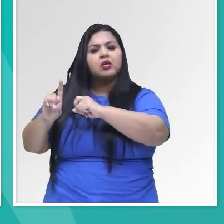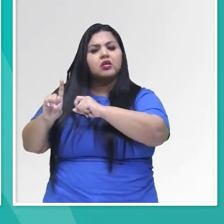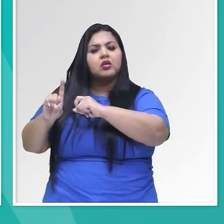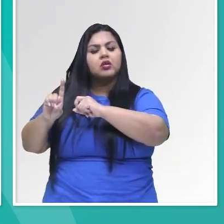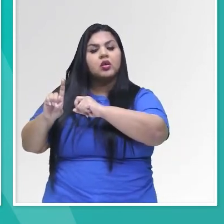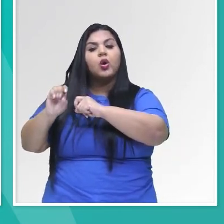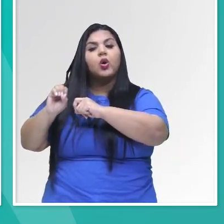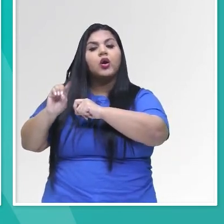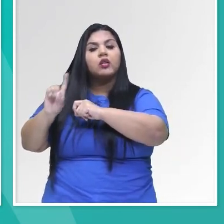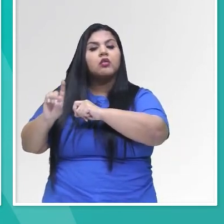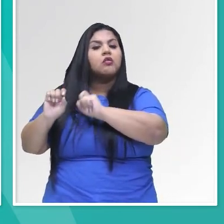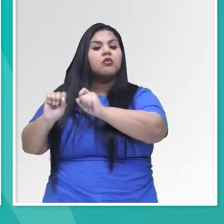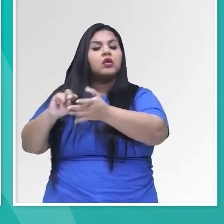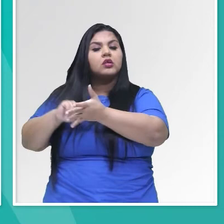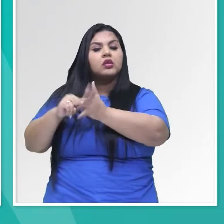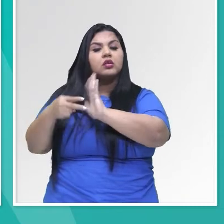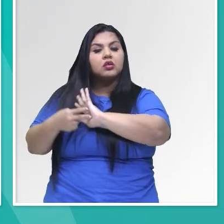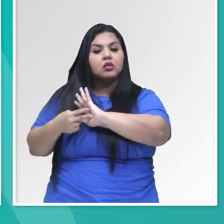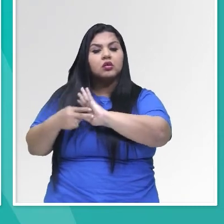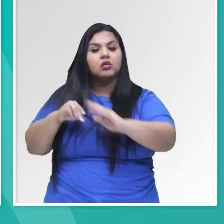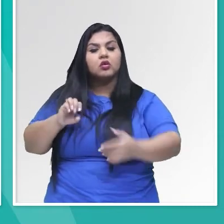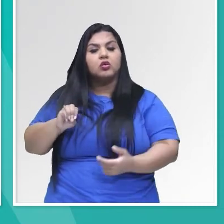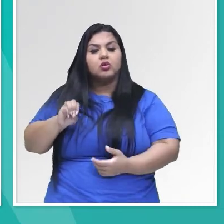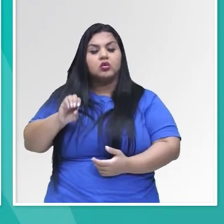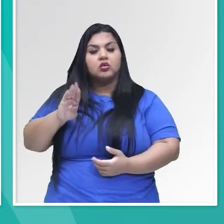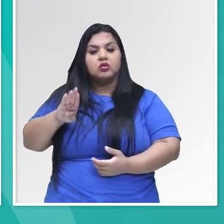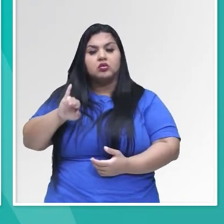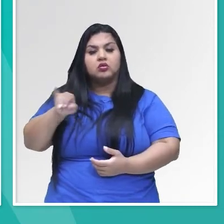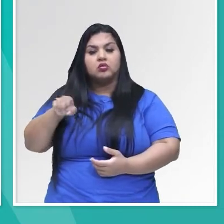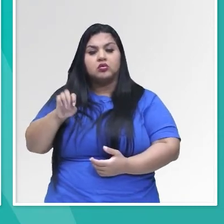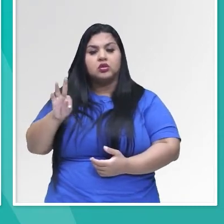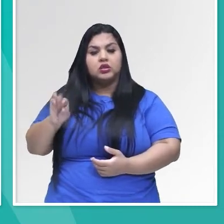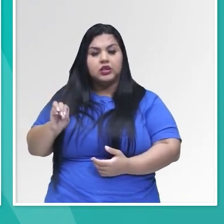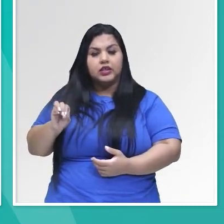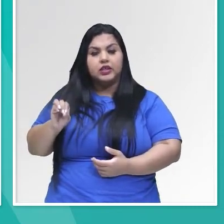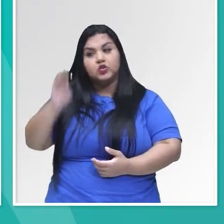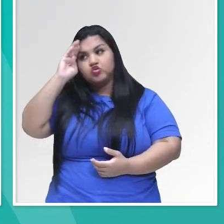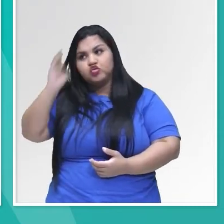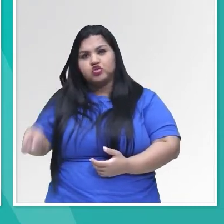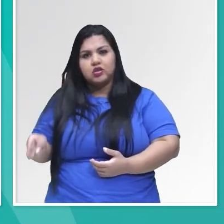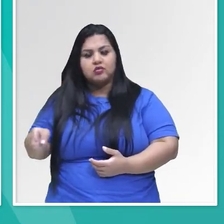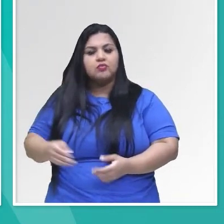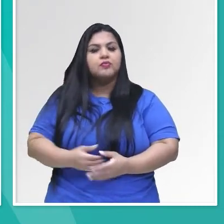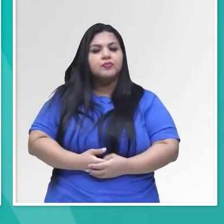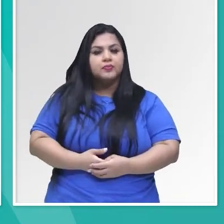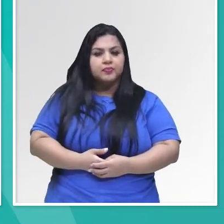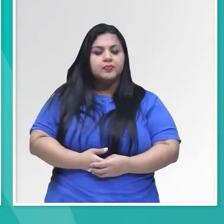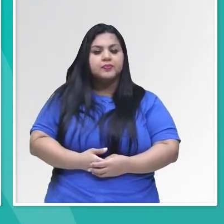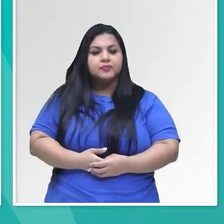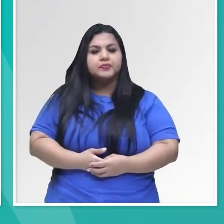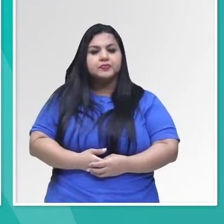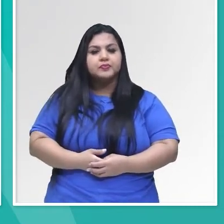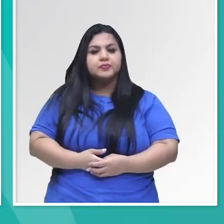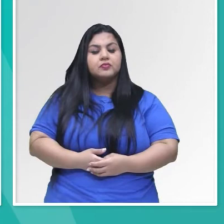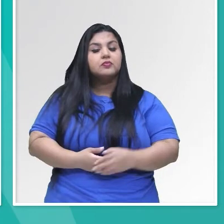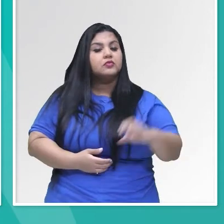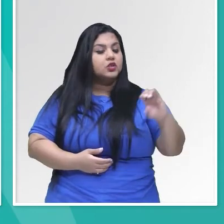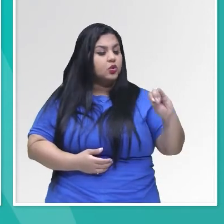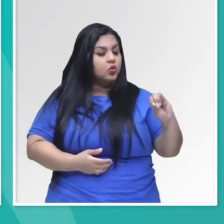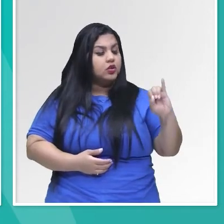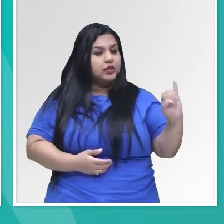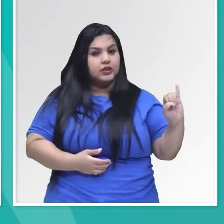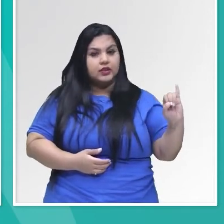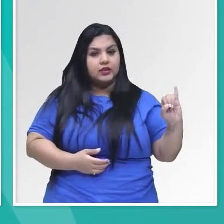que é OD? OD é o quê? Objeto direto. Muito bem. E o que é